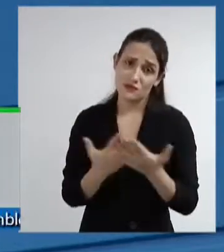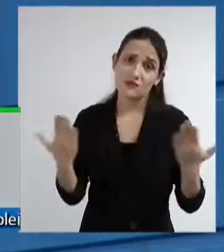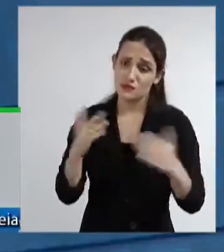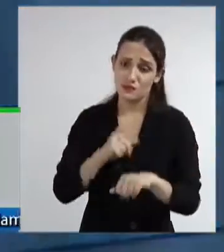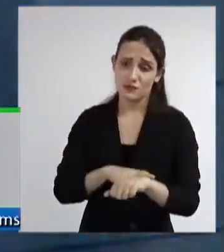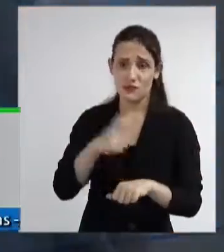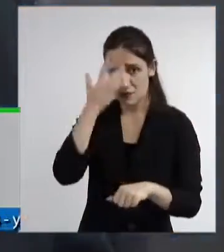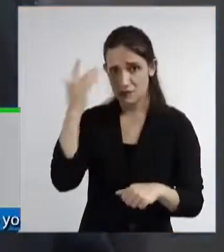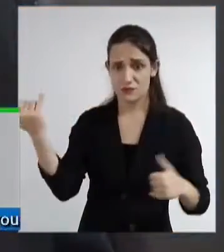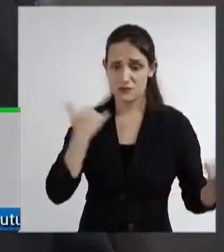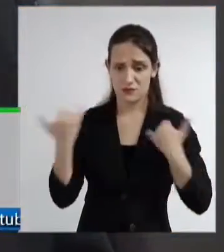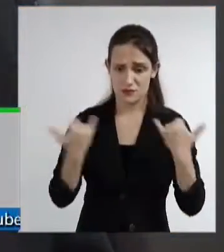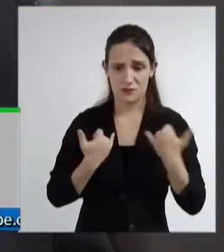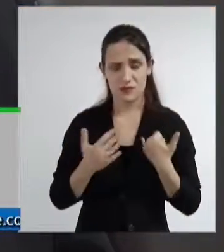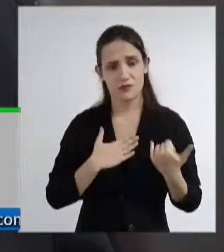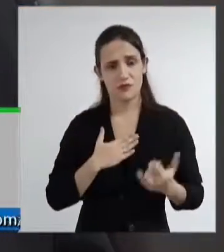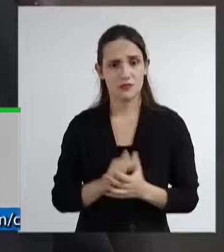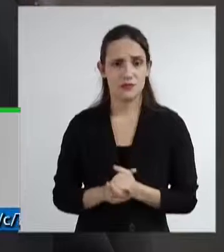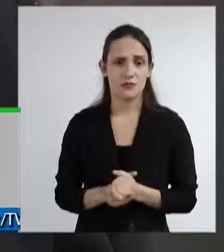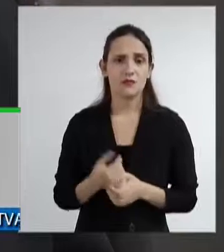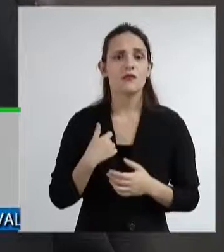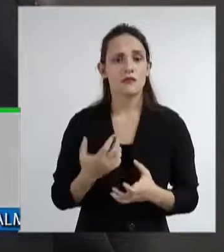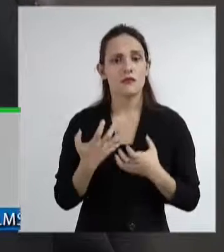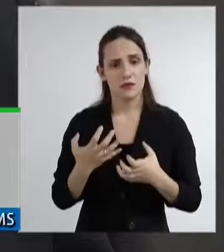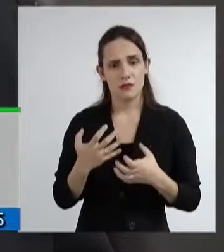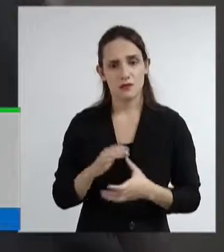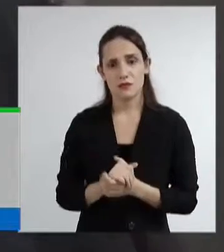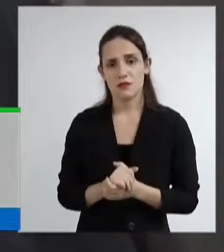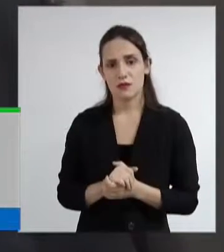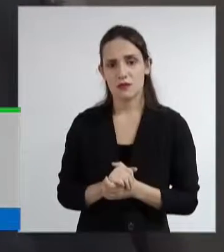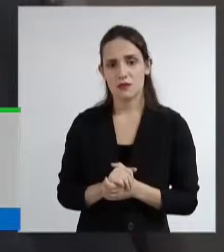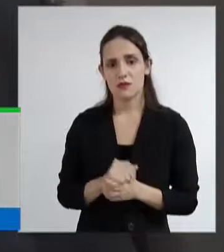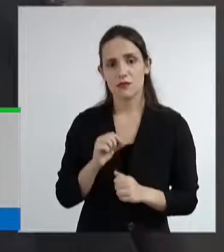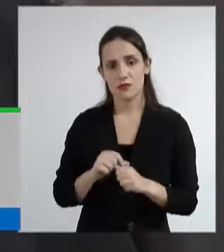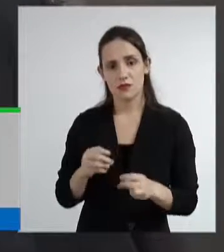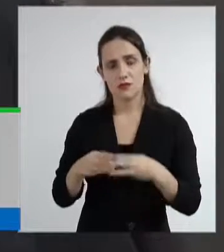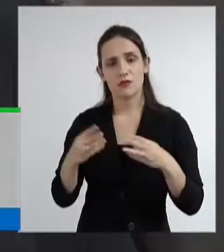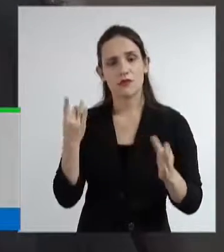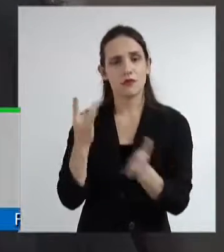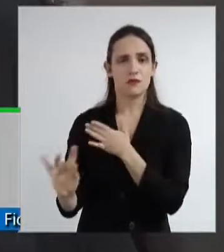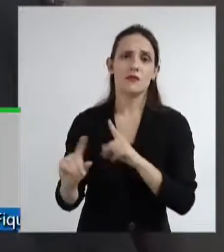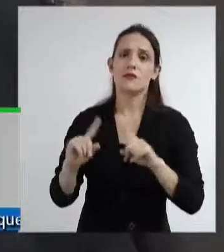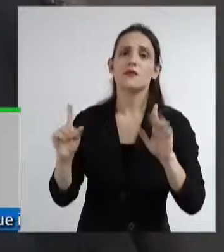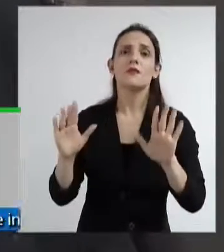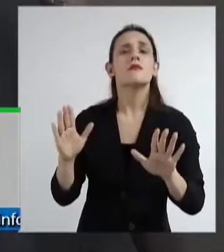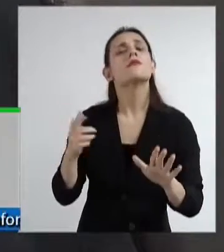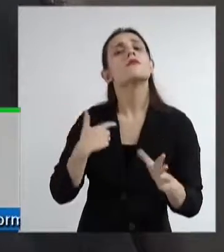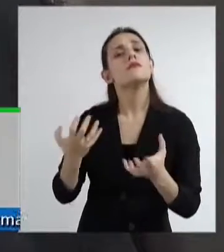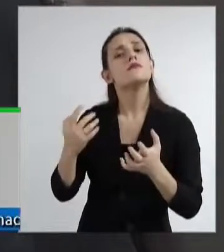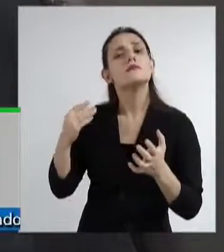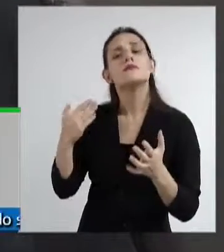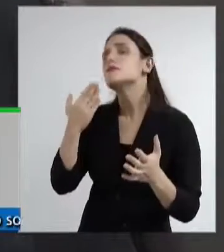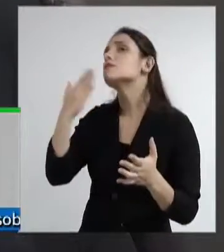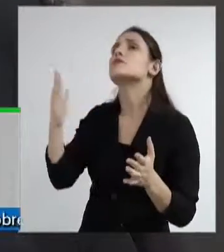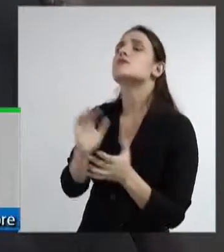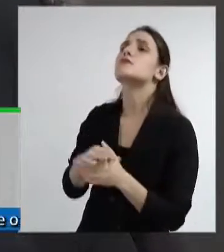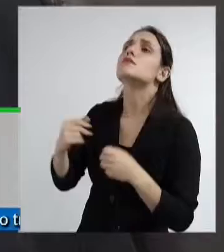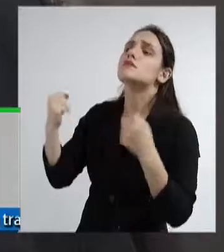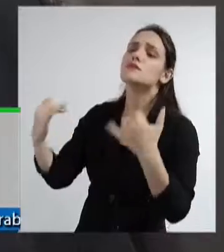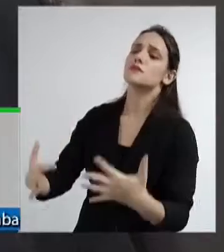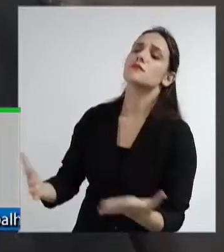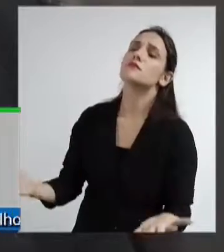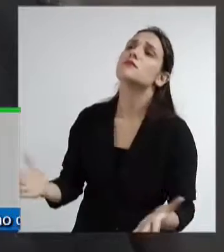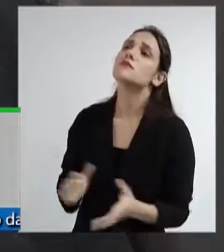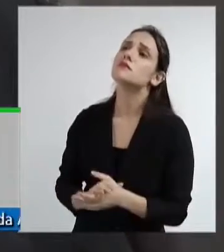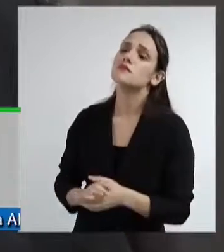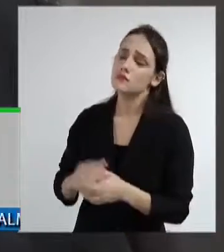nesse momento eu não me sinto confortável para votar uma moção de repúdio, ou quem sabe a gente mandar um pedido, endereçar um